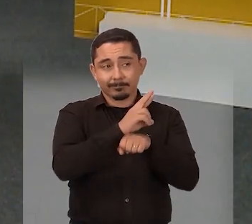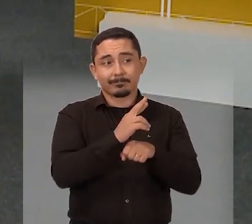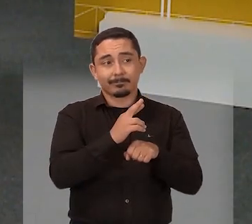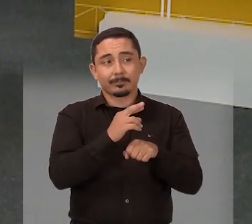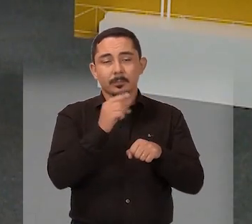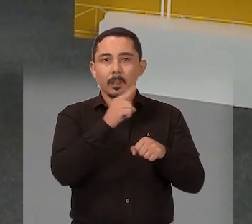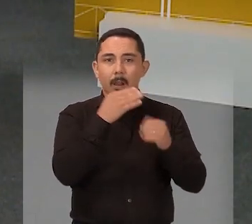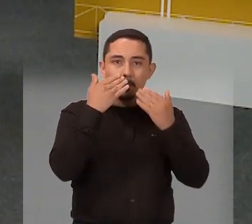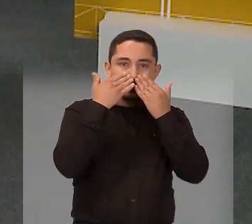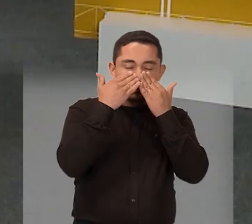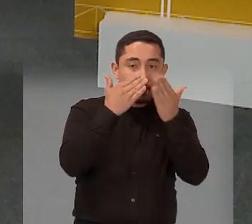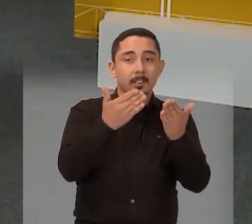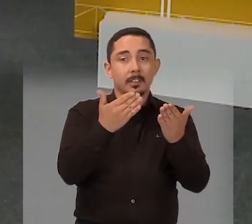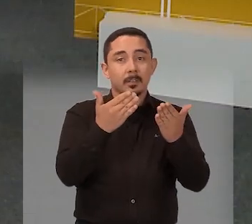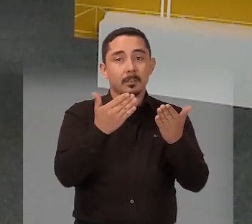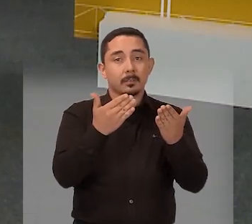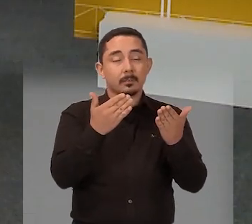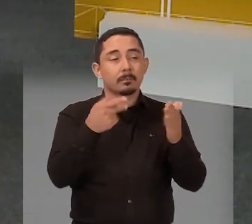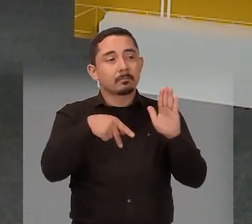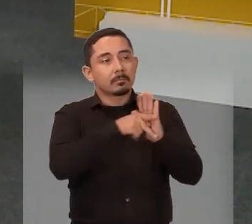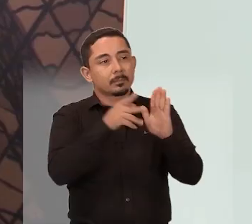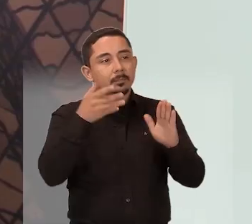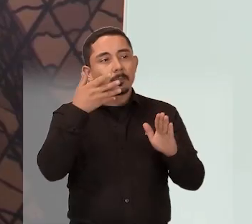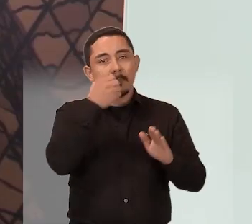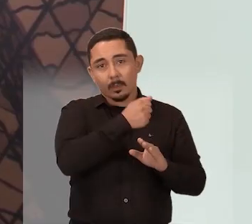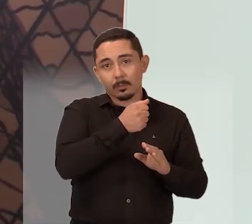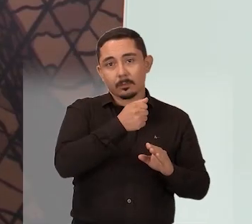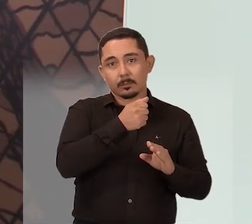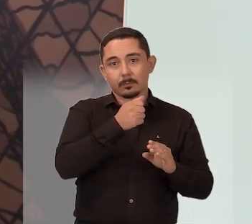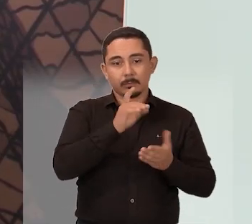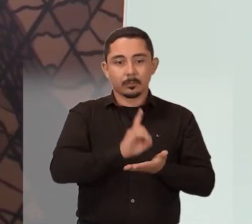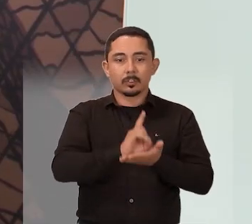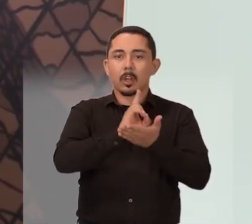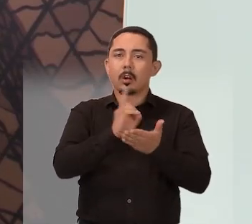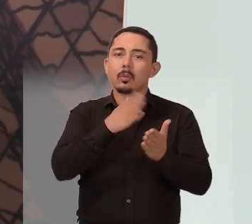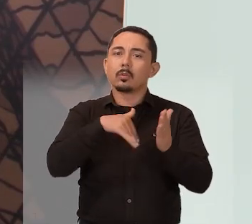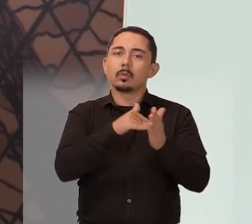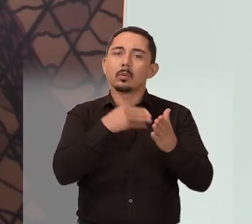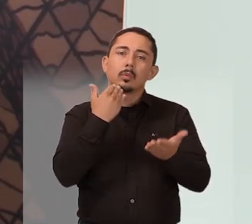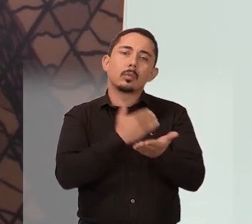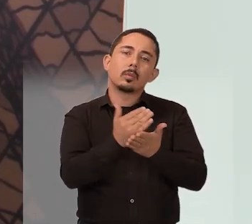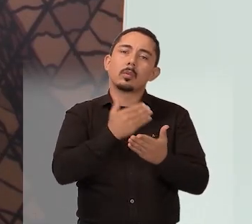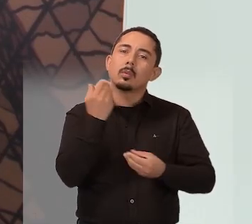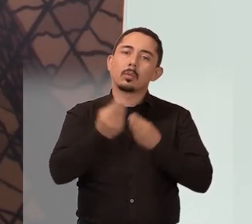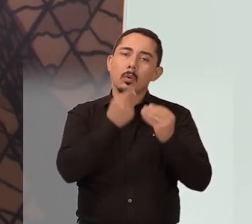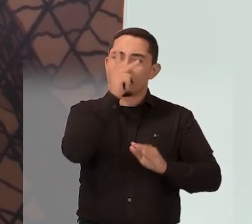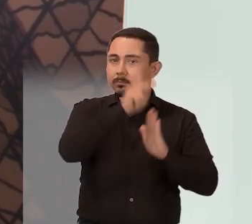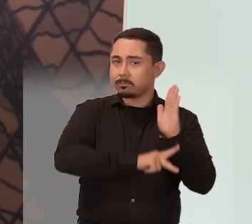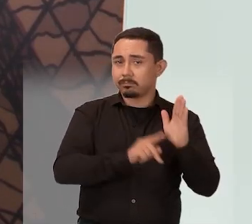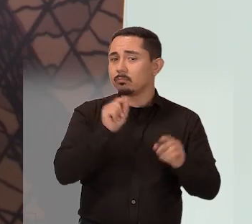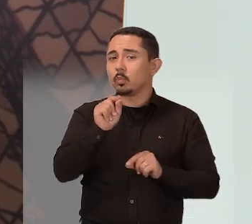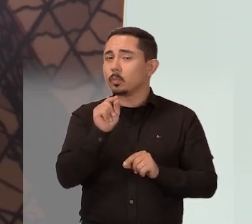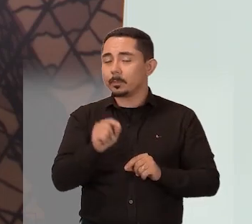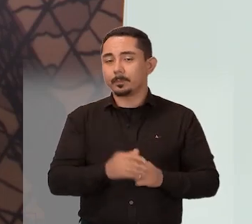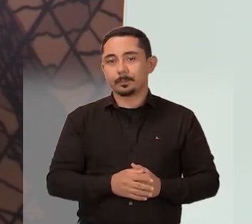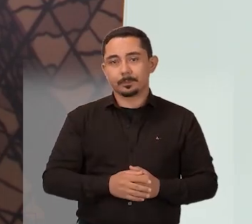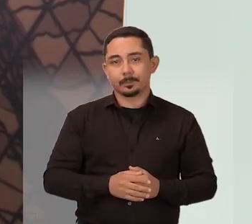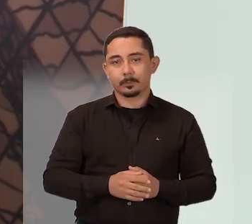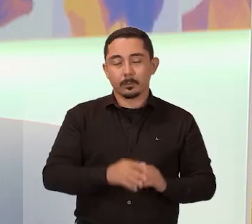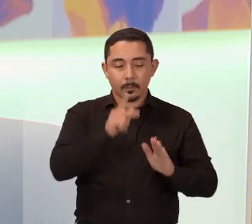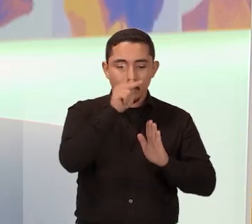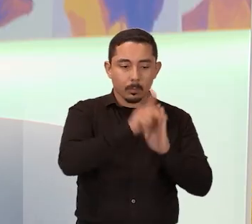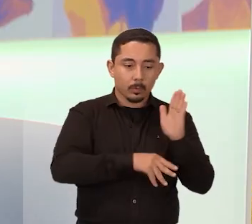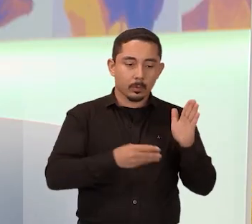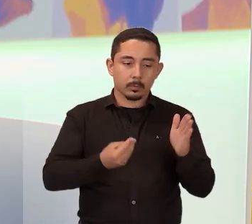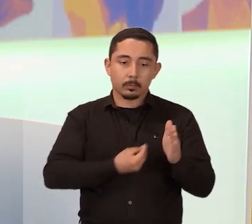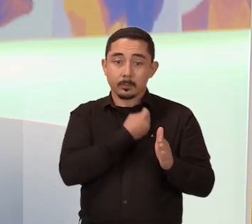Doutora Alice, é bem isso a proposta do pós-resgate, né? Que a pessoa tenha uma dignidade. Como tudo isso começou? Como esse projeto começou?